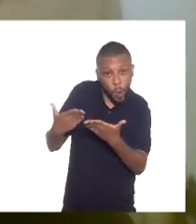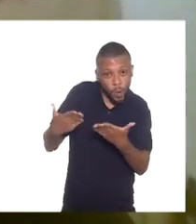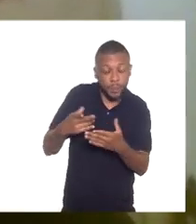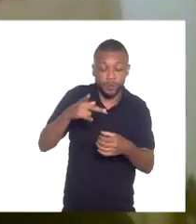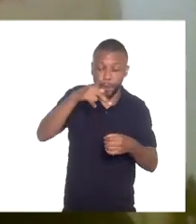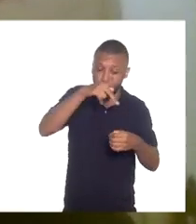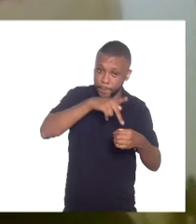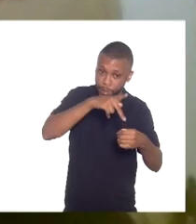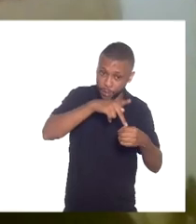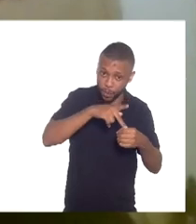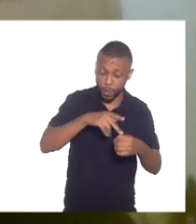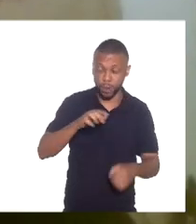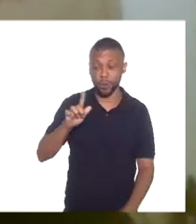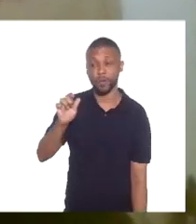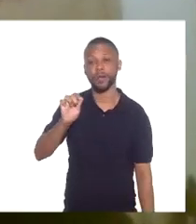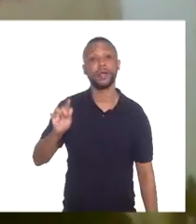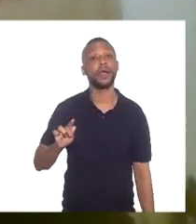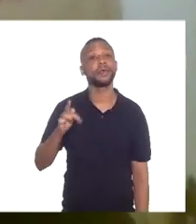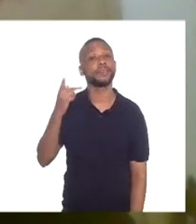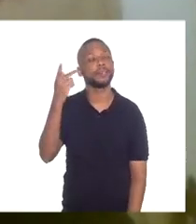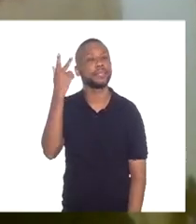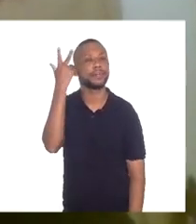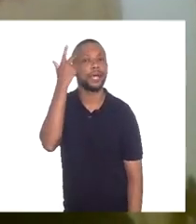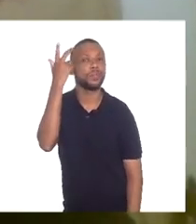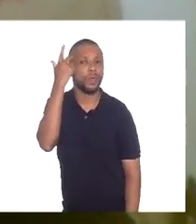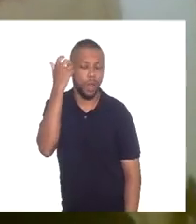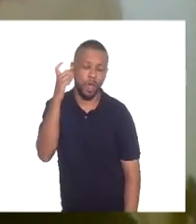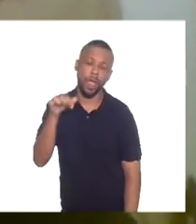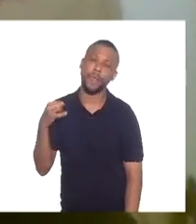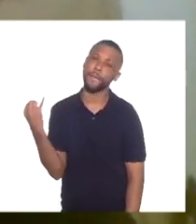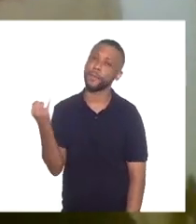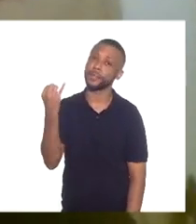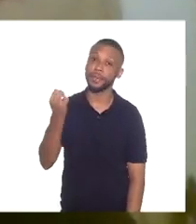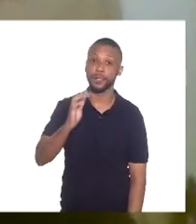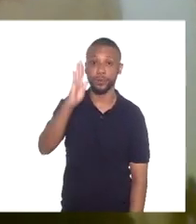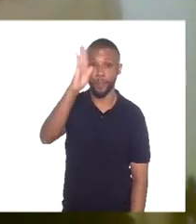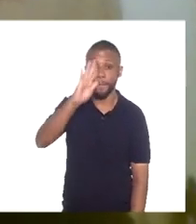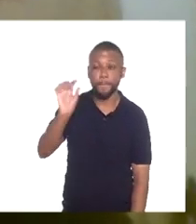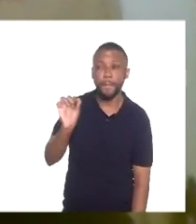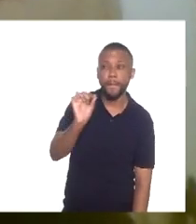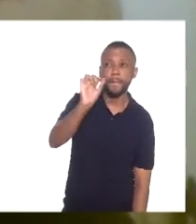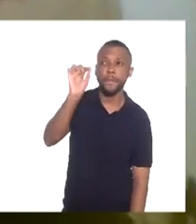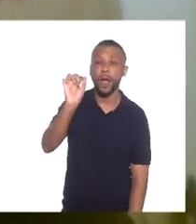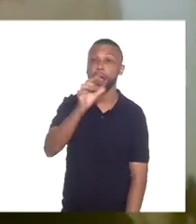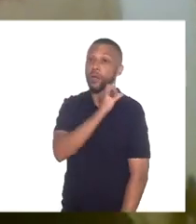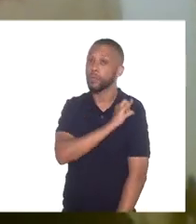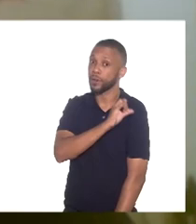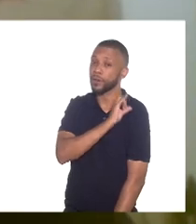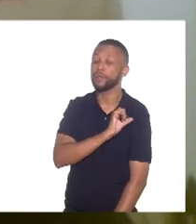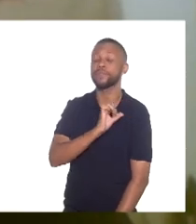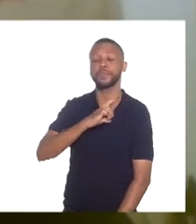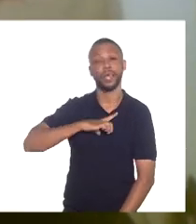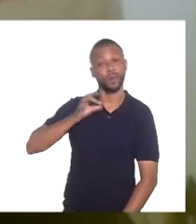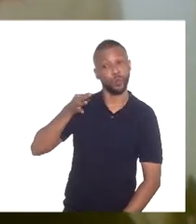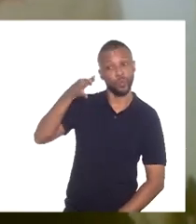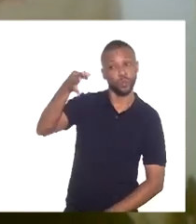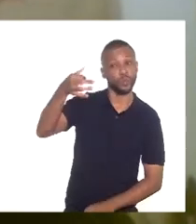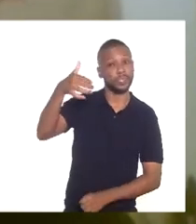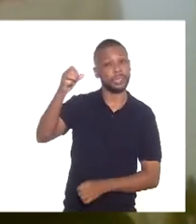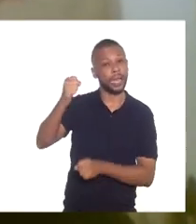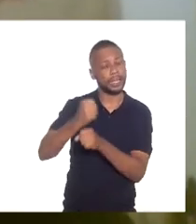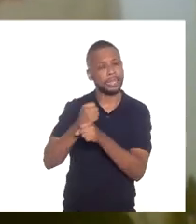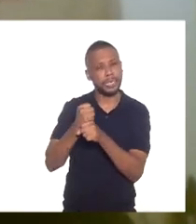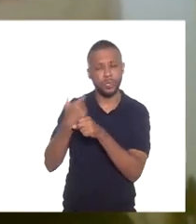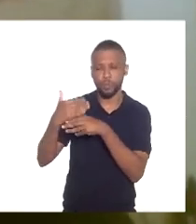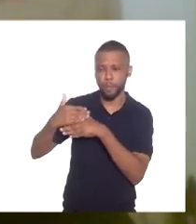ser importantes para o Brasil e para o estado do Rio de Janeiro por algumas décadas, né? Então, é isso aí, eu